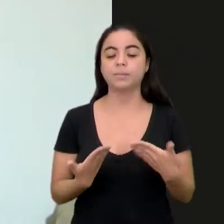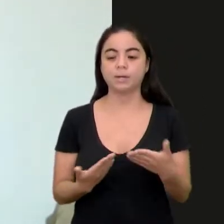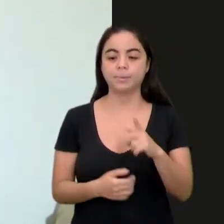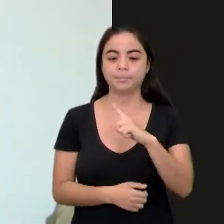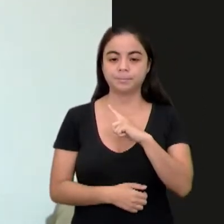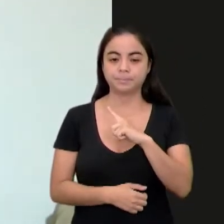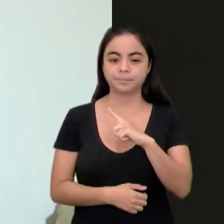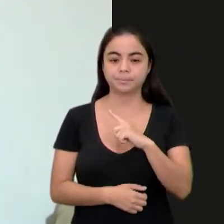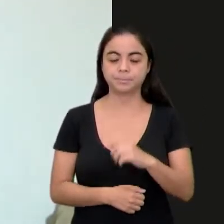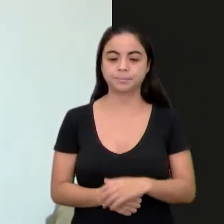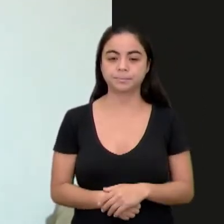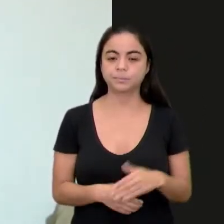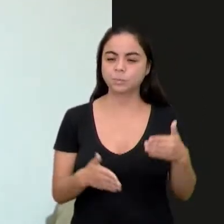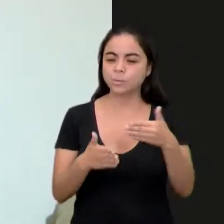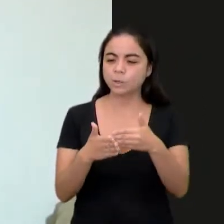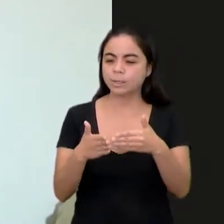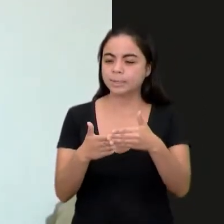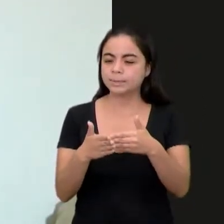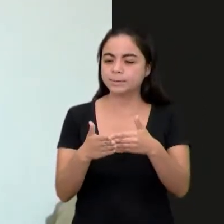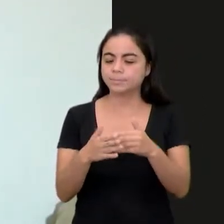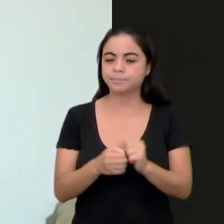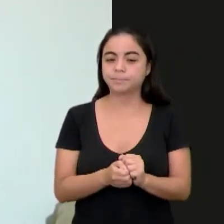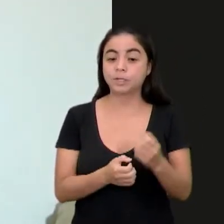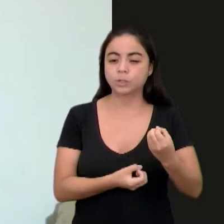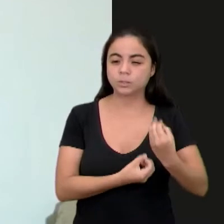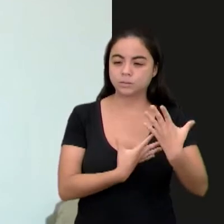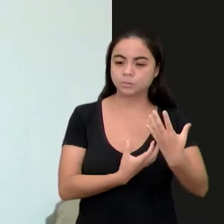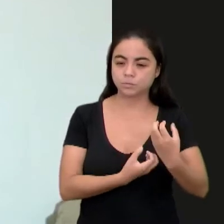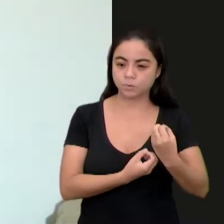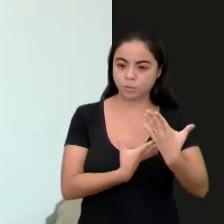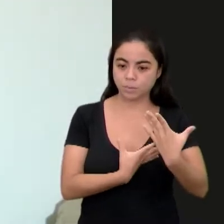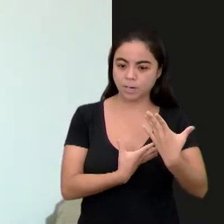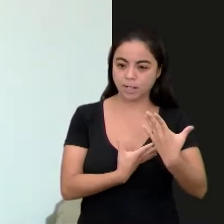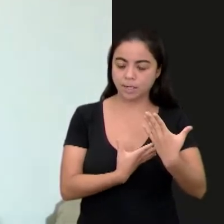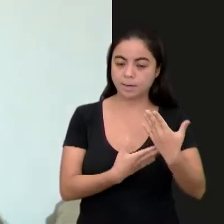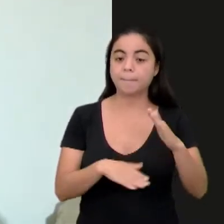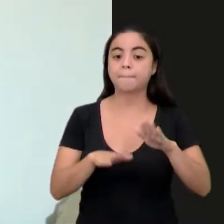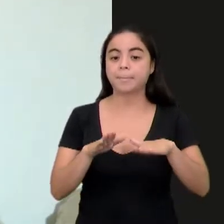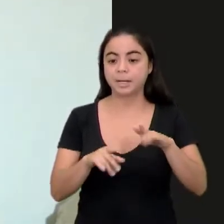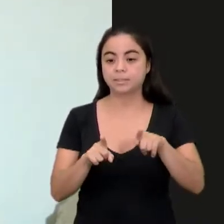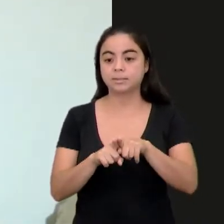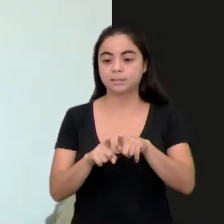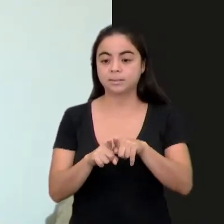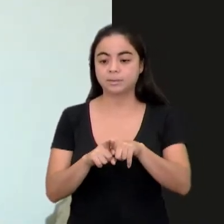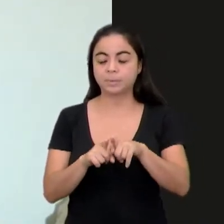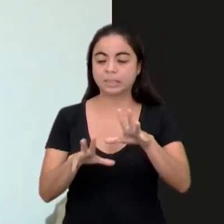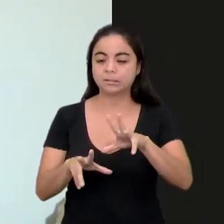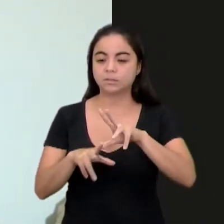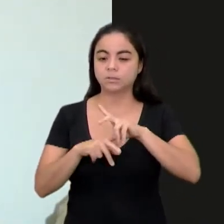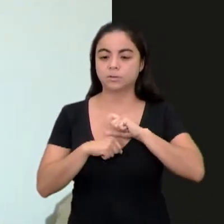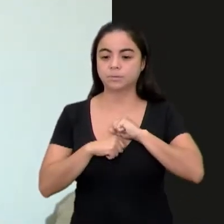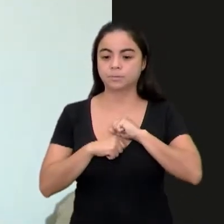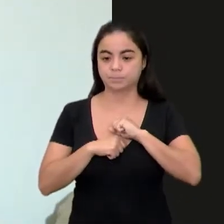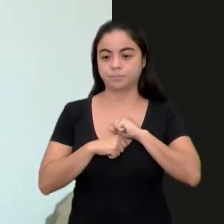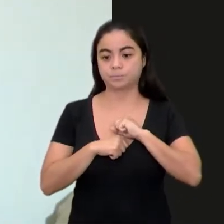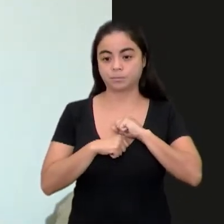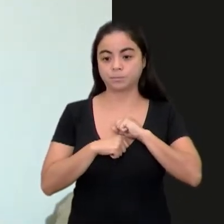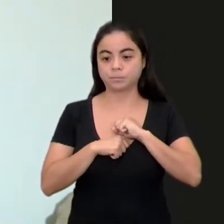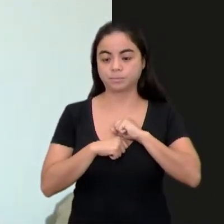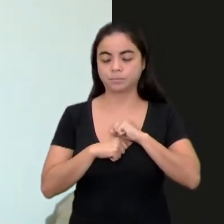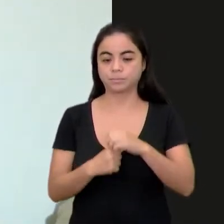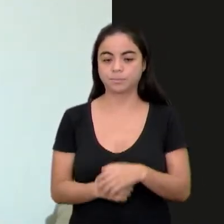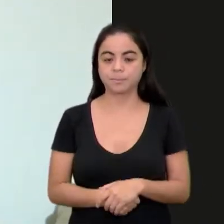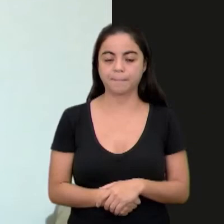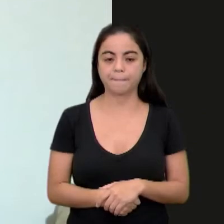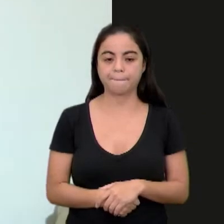um limiar entre tu se informar pela charge ou tu simplesmente, né, tu absorver ela, né. O